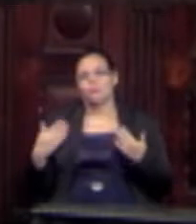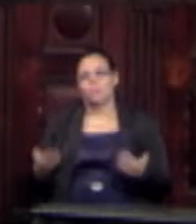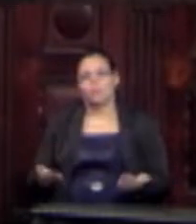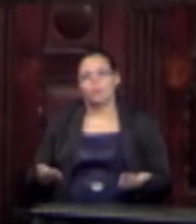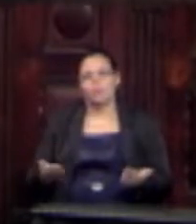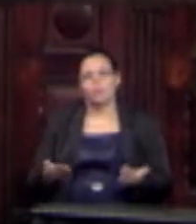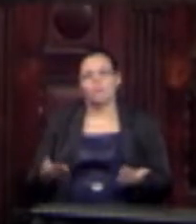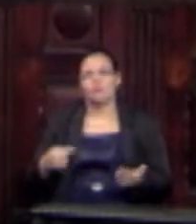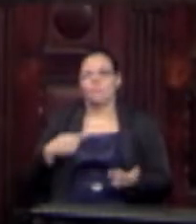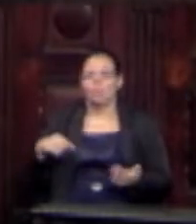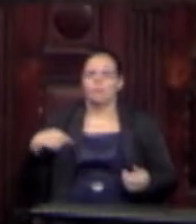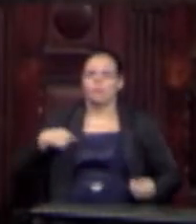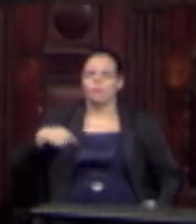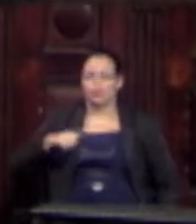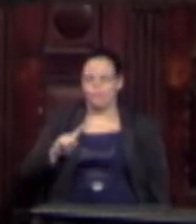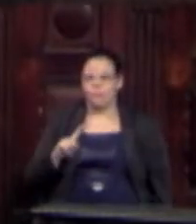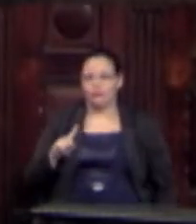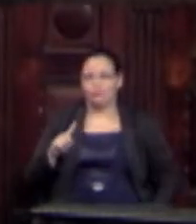Quando fomos a Brasília